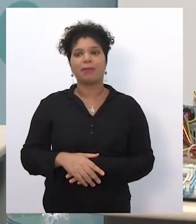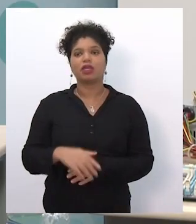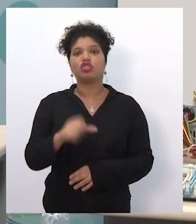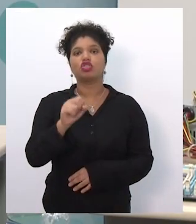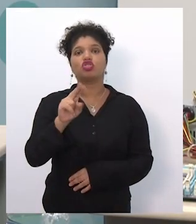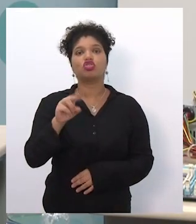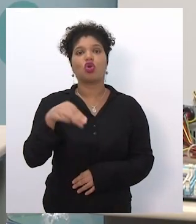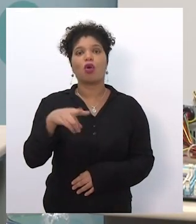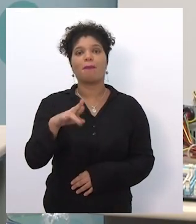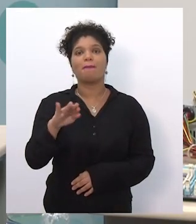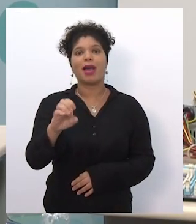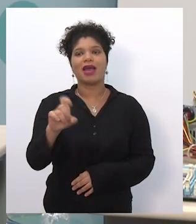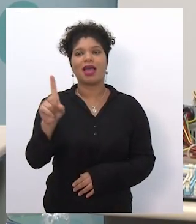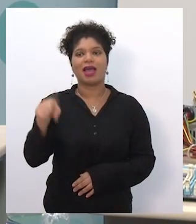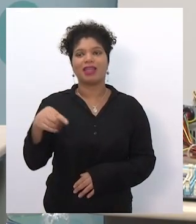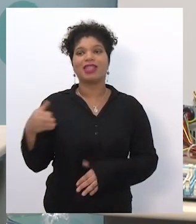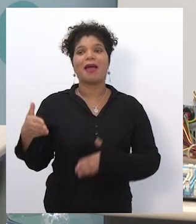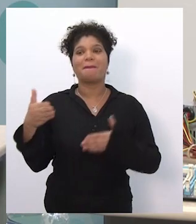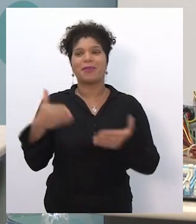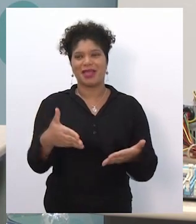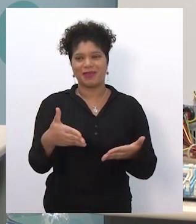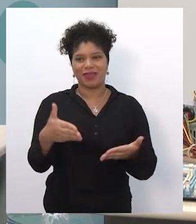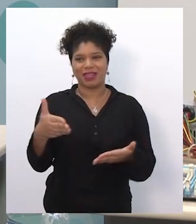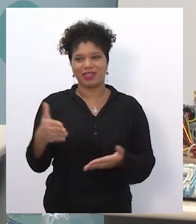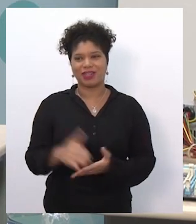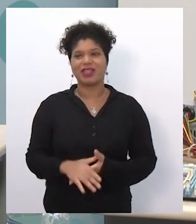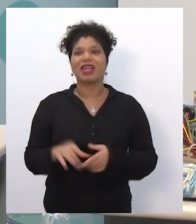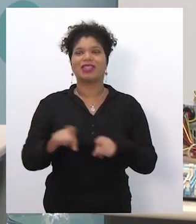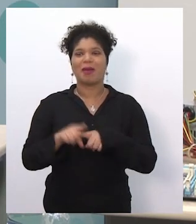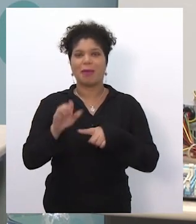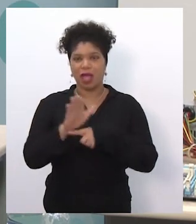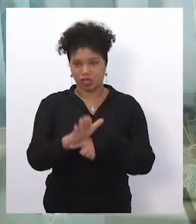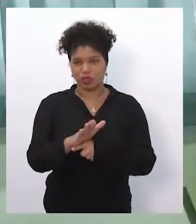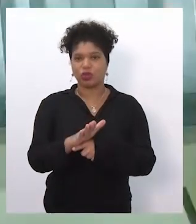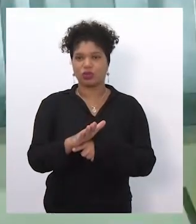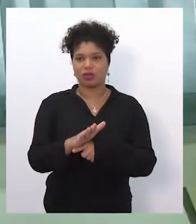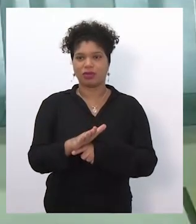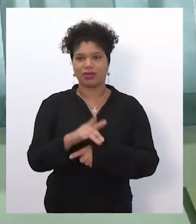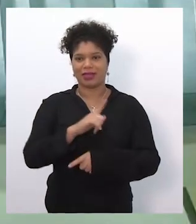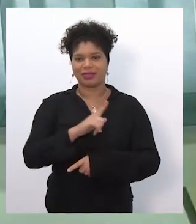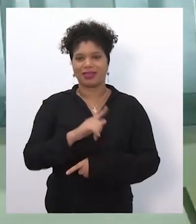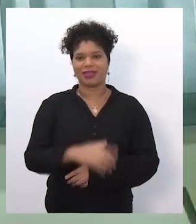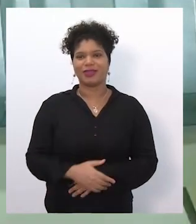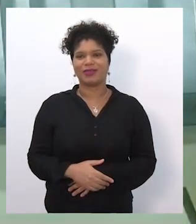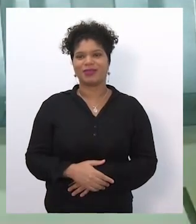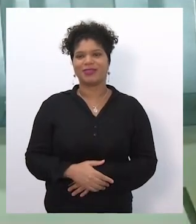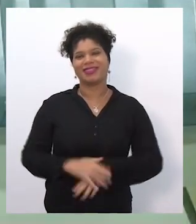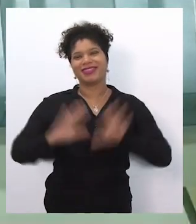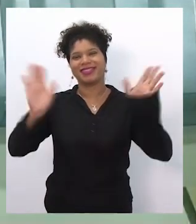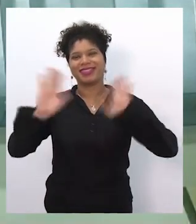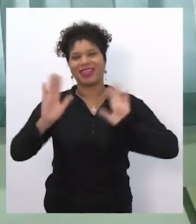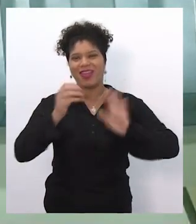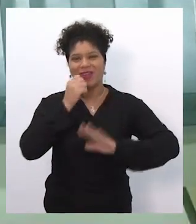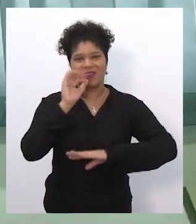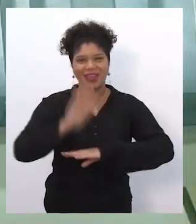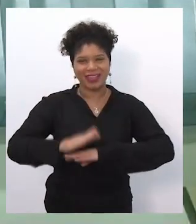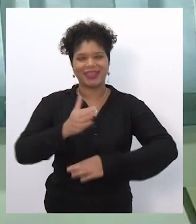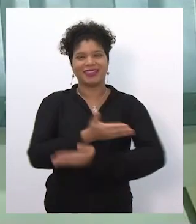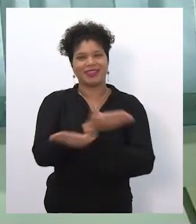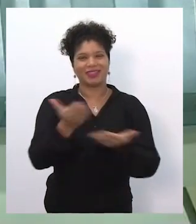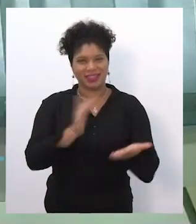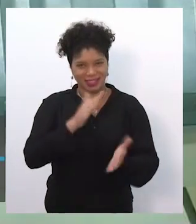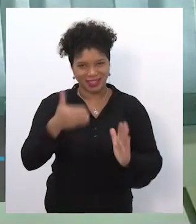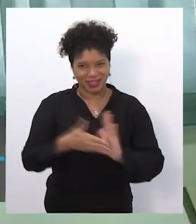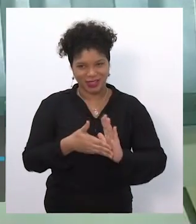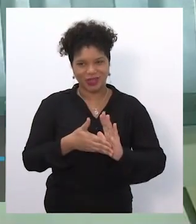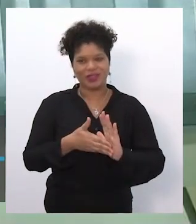Rodrigo, seja bem-vindo aí, nosso auxílio também daí. Ah, legal. Então, boa tarde a todos, tá?